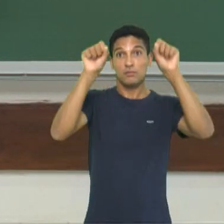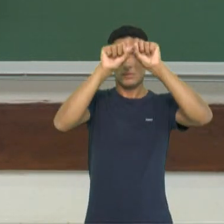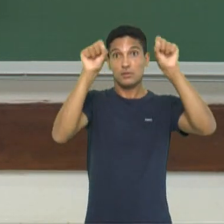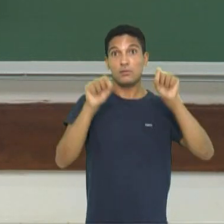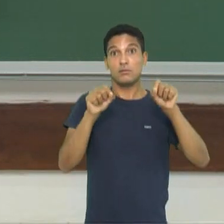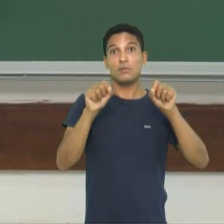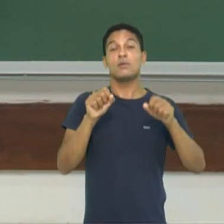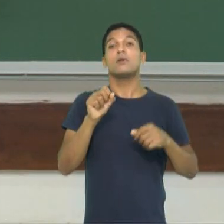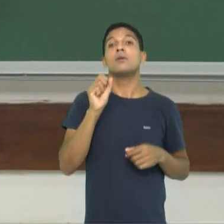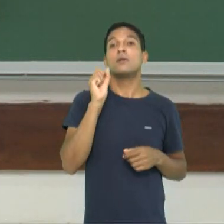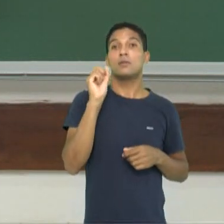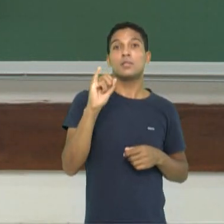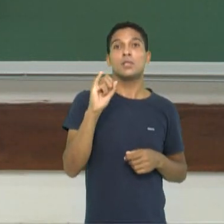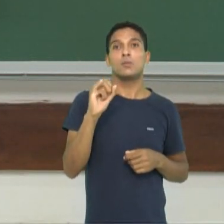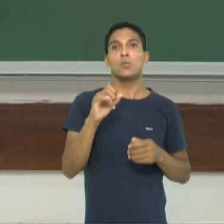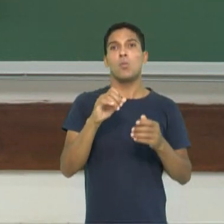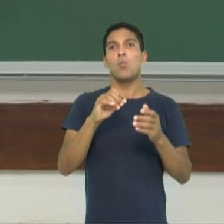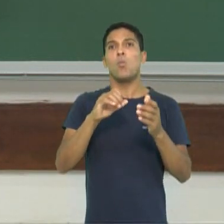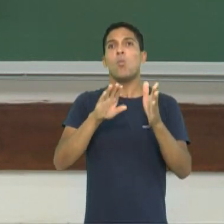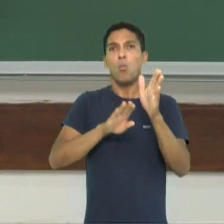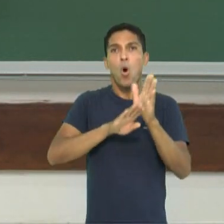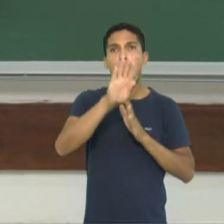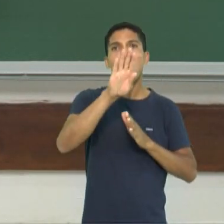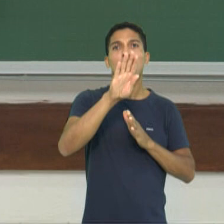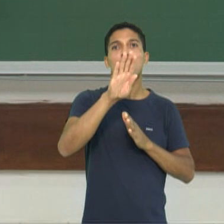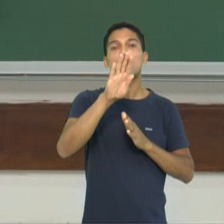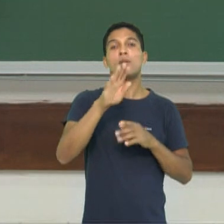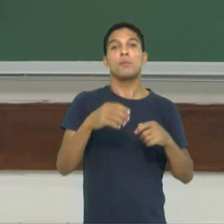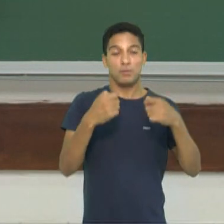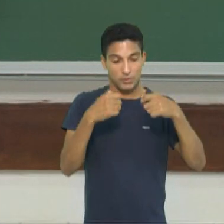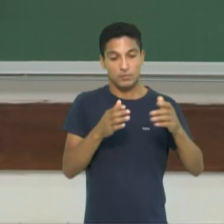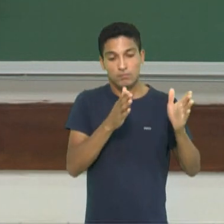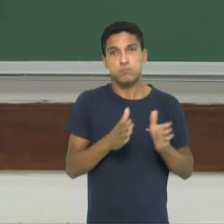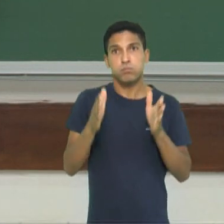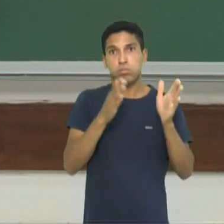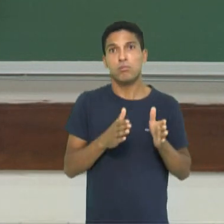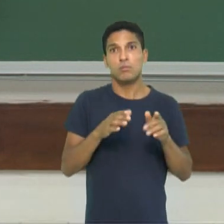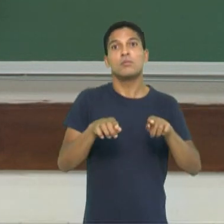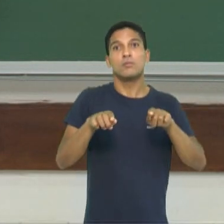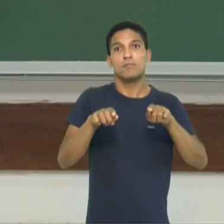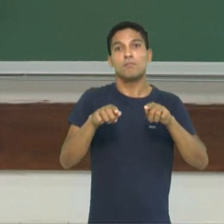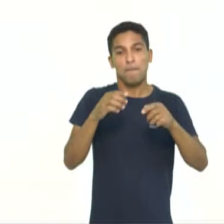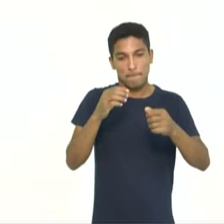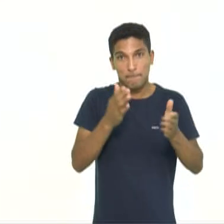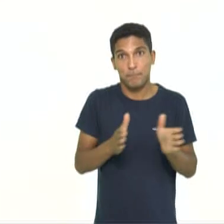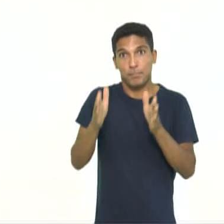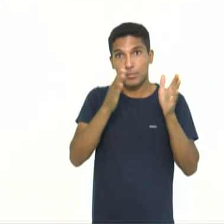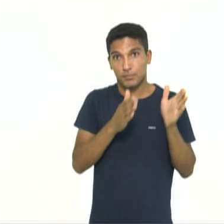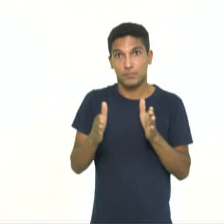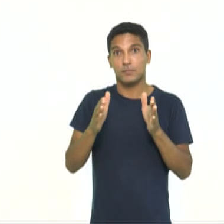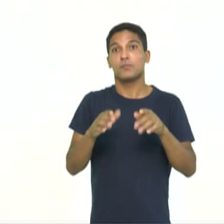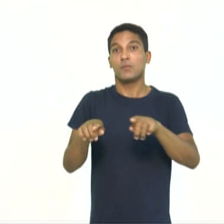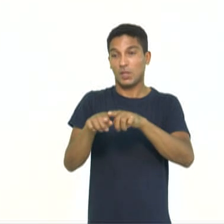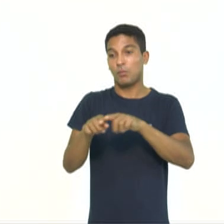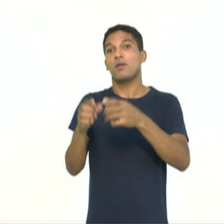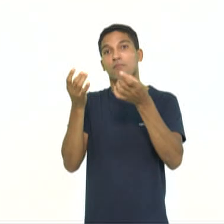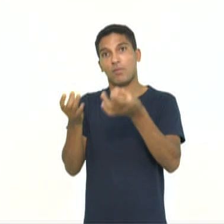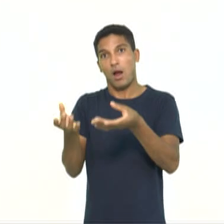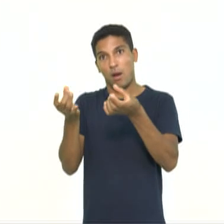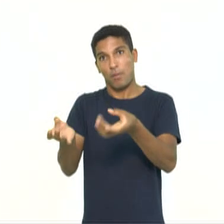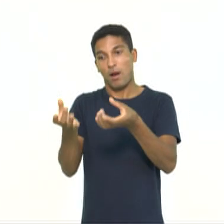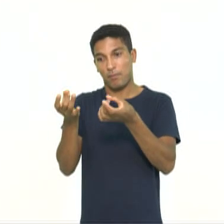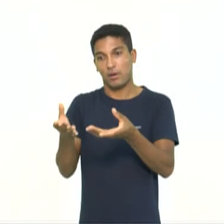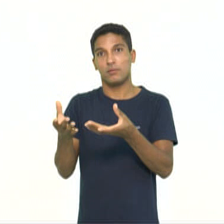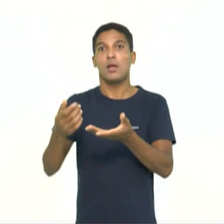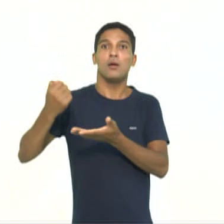isso, o capitalismo cria essa cultura do consumo. Para manter a produção, então, é necessário gerar